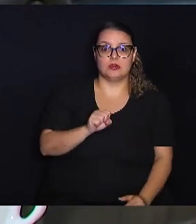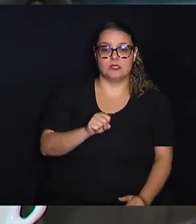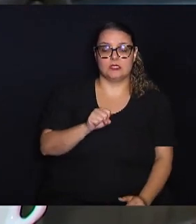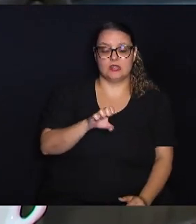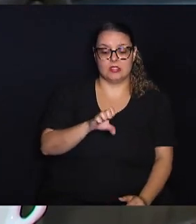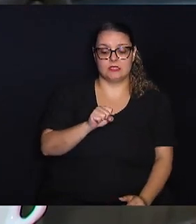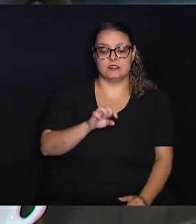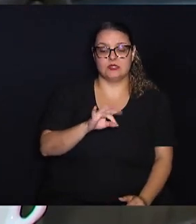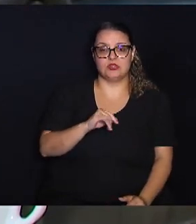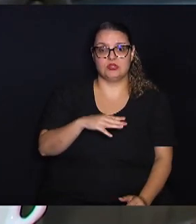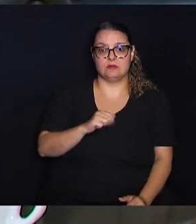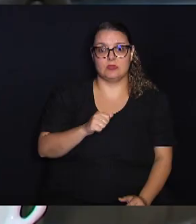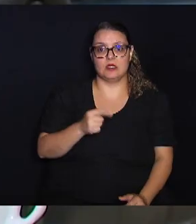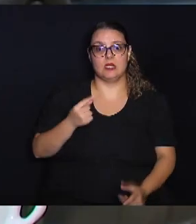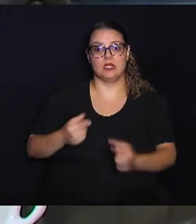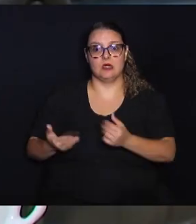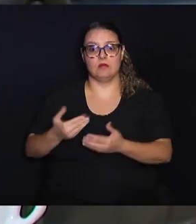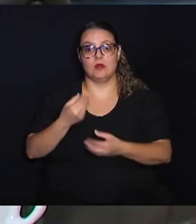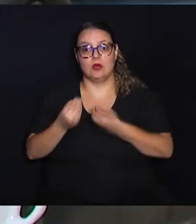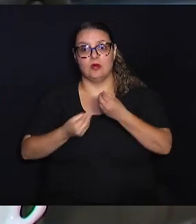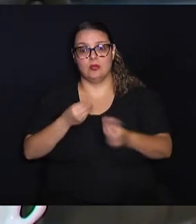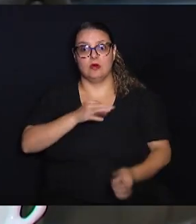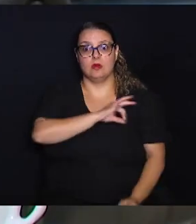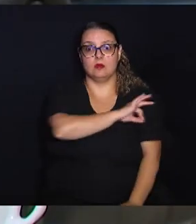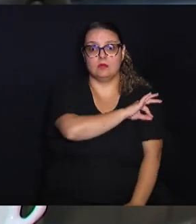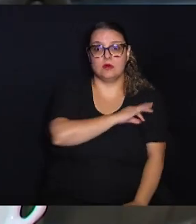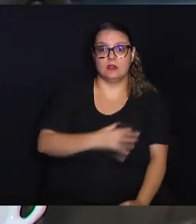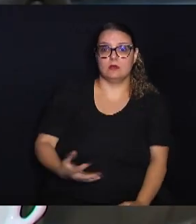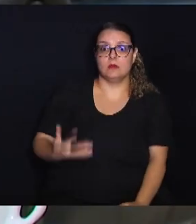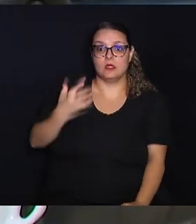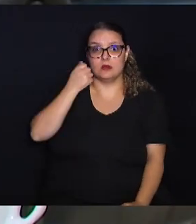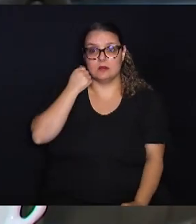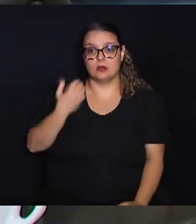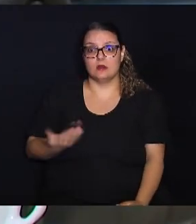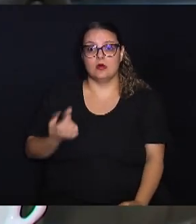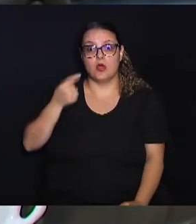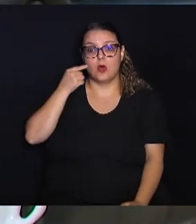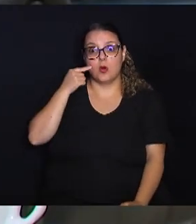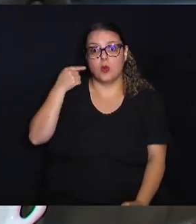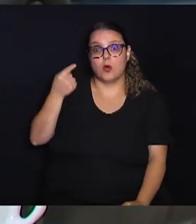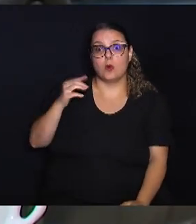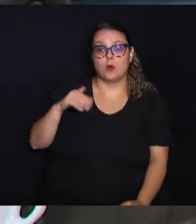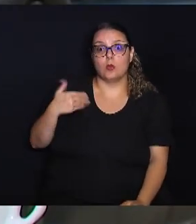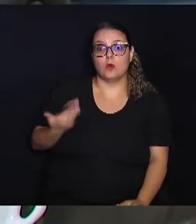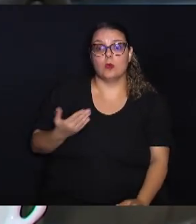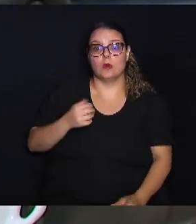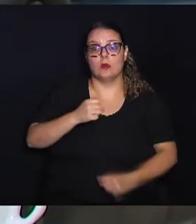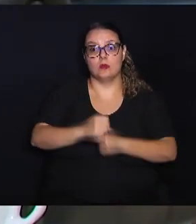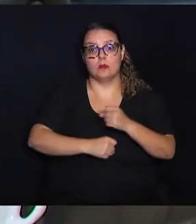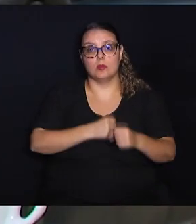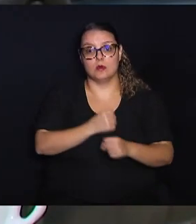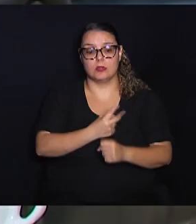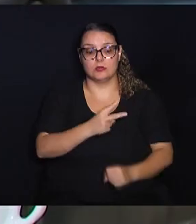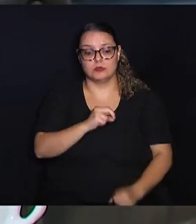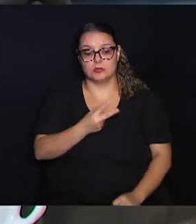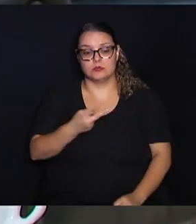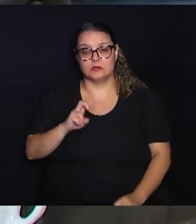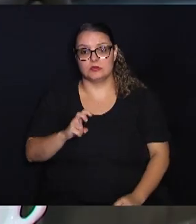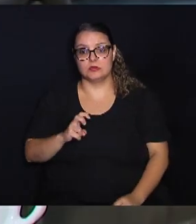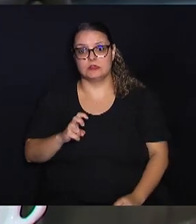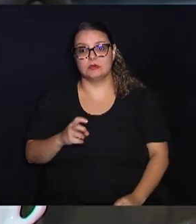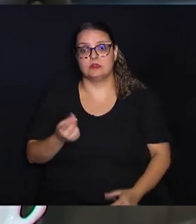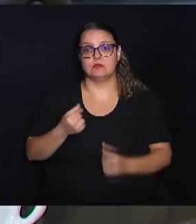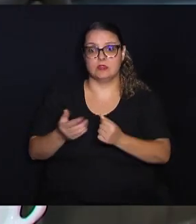como a prefeitura está, que critérios ela está adotando para estimar qual será a receita em 2025. Porque a